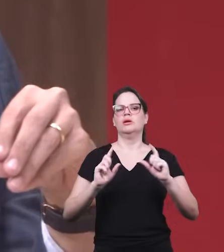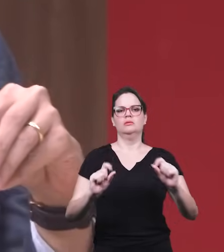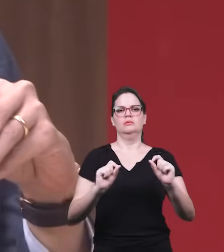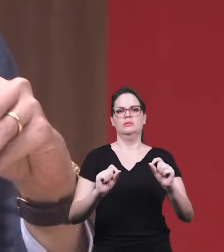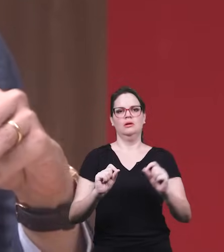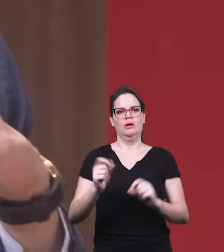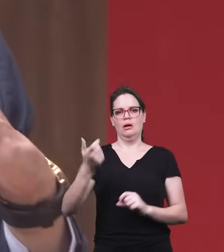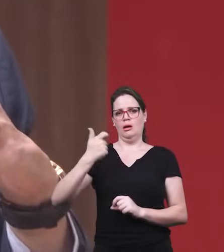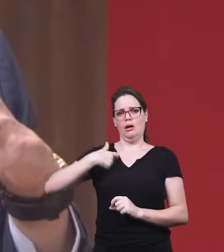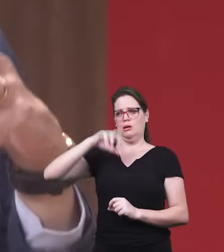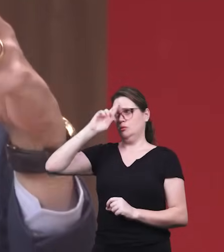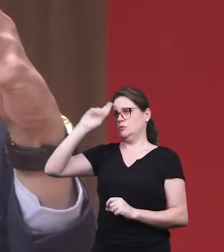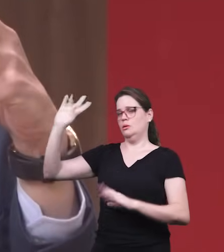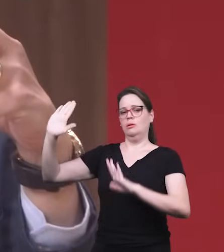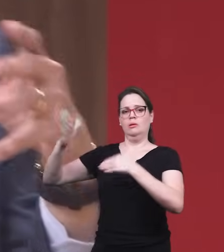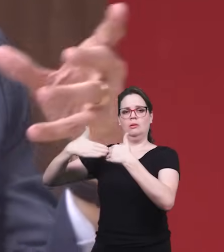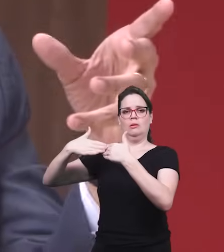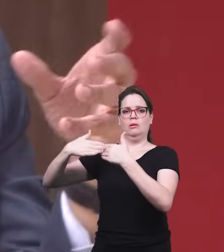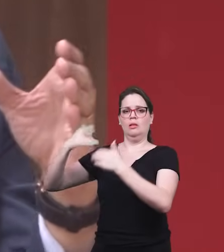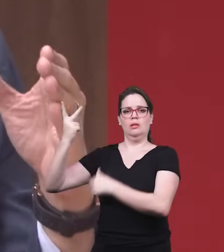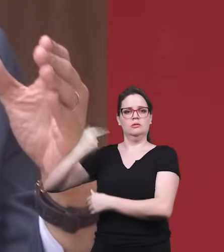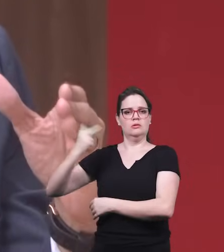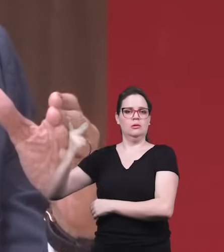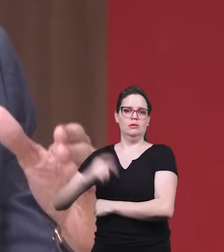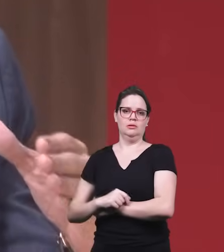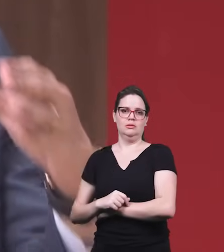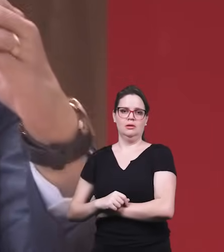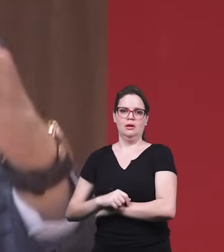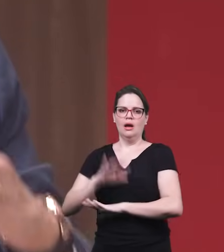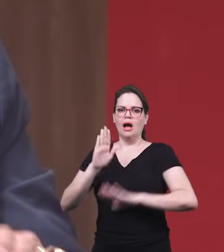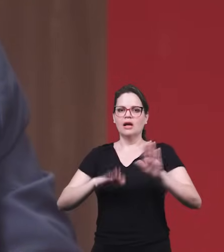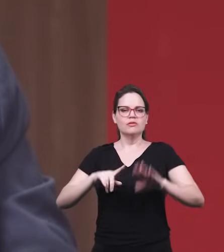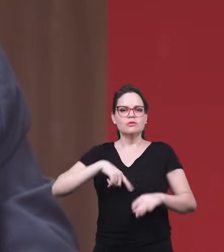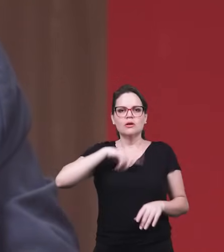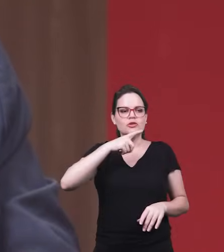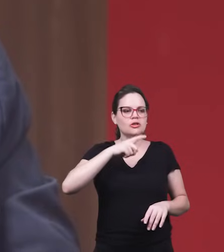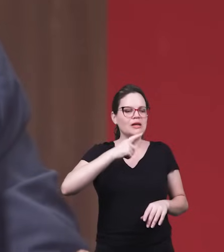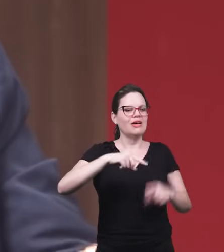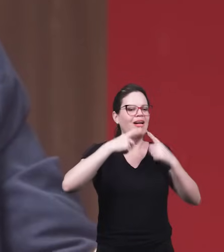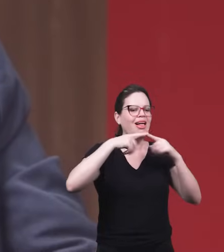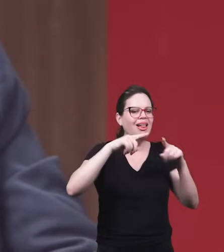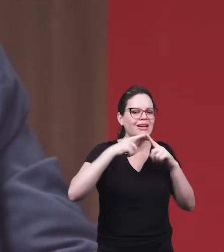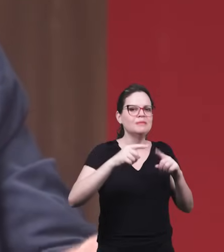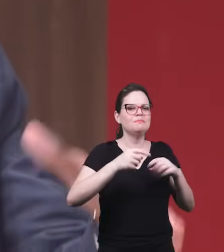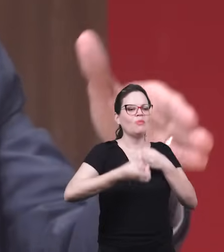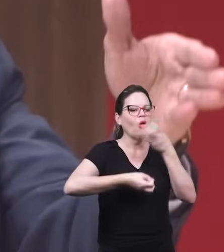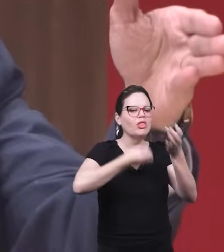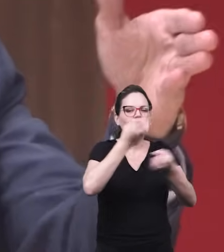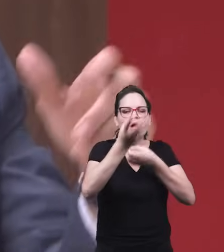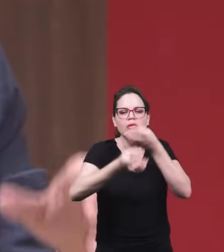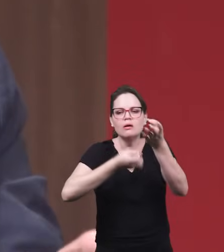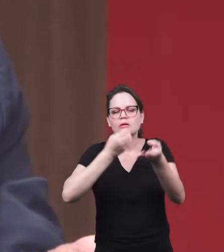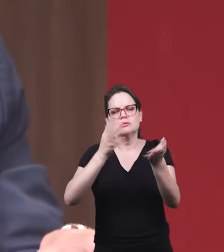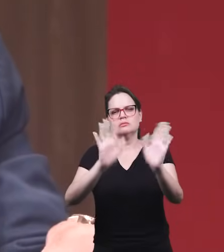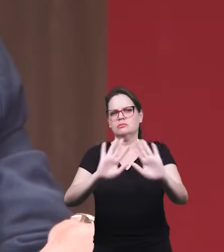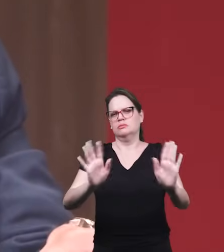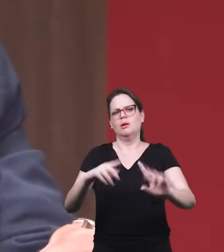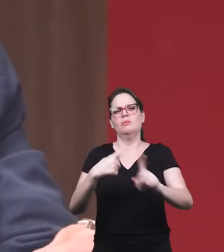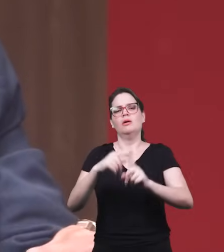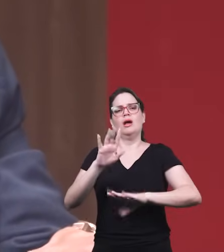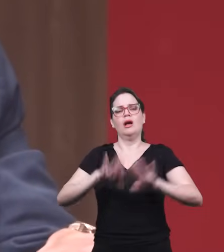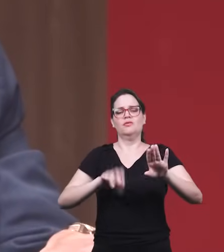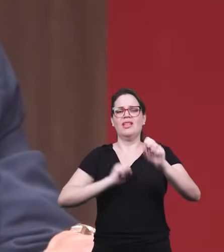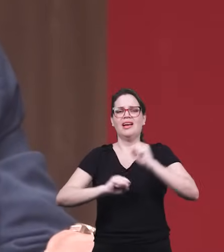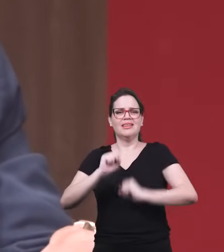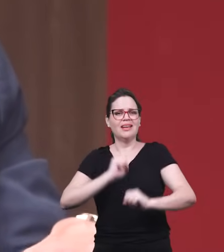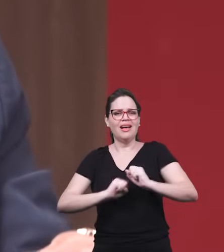discutindo, porque o recurso é do Senhor. Descansar na promessa é descansar na promessa. Porque às vezes a ansiedade, isso que o pastor Marcelo disse, é